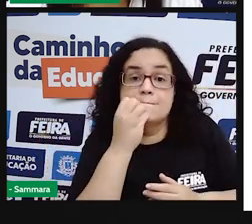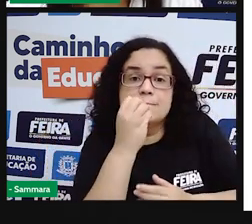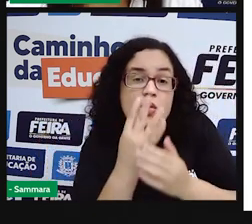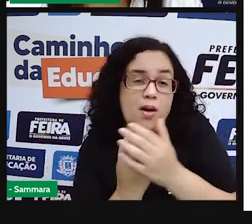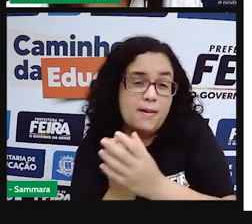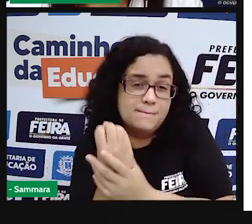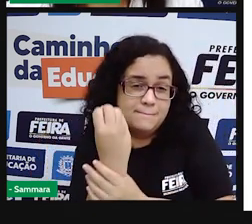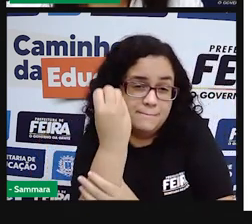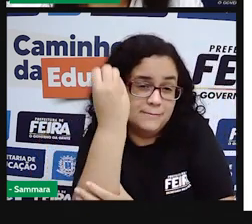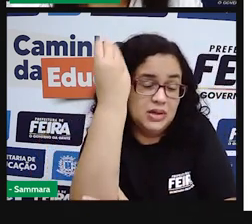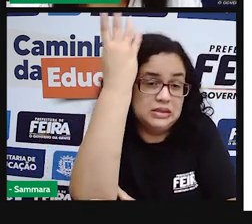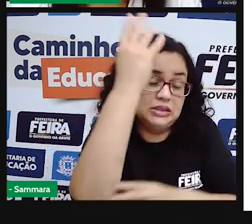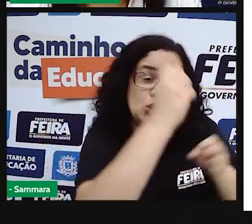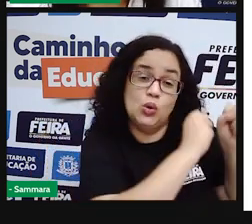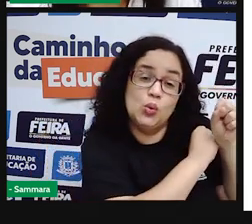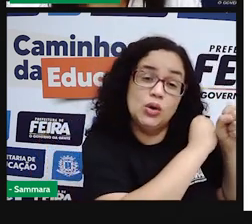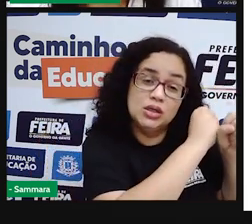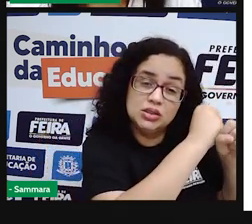o ano todo.